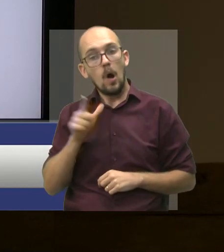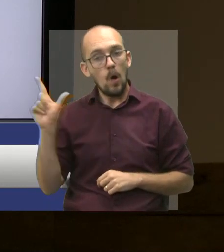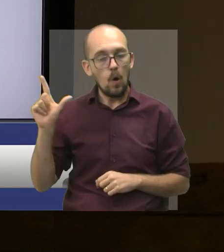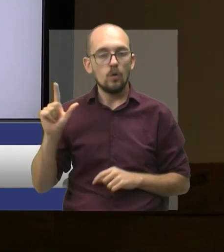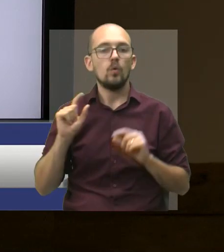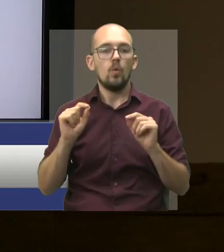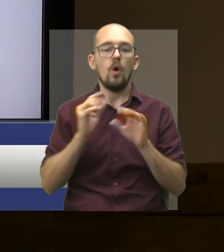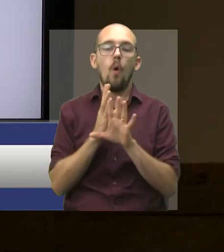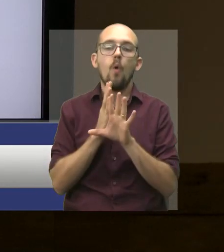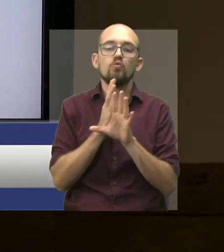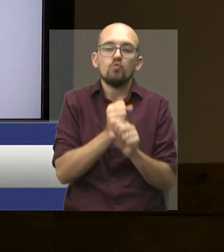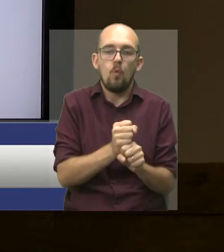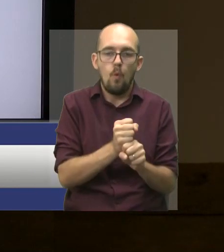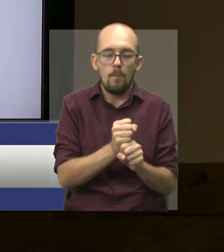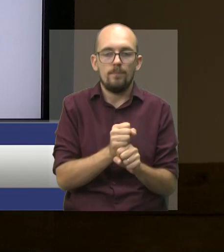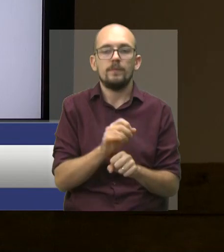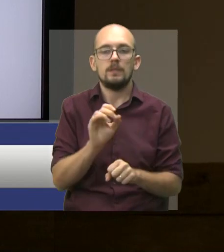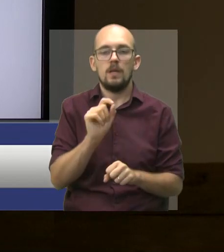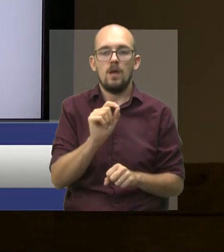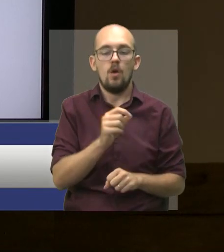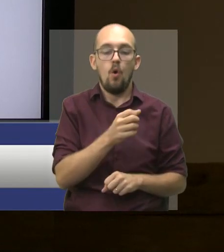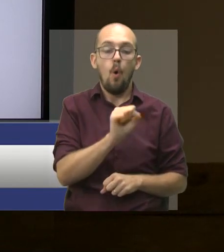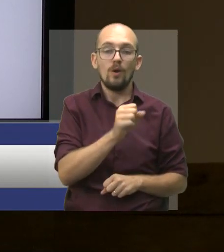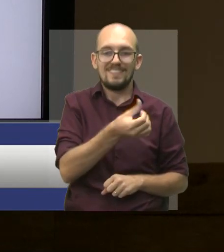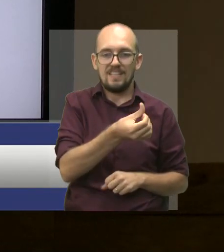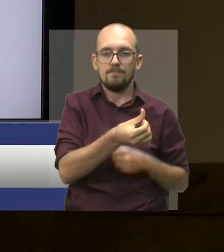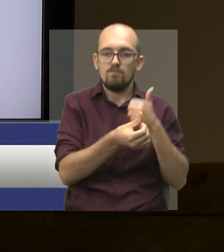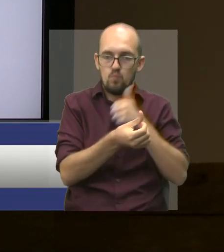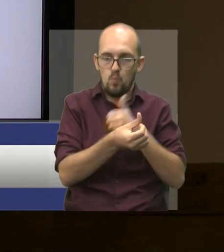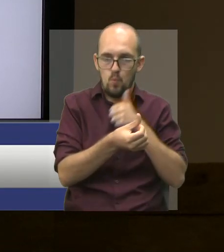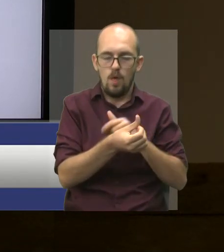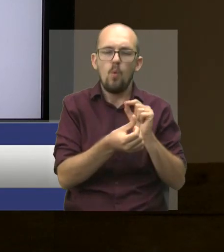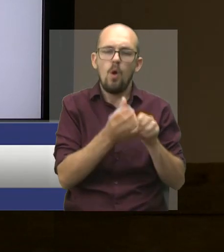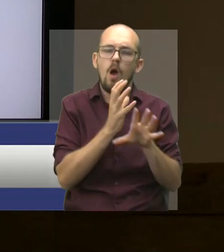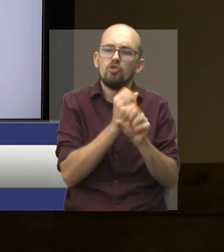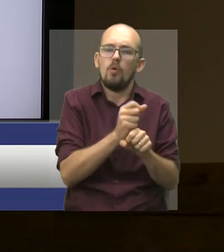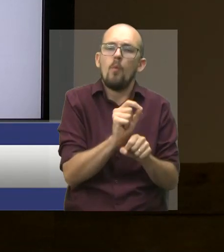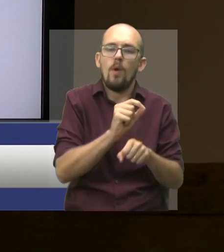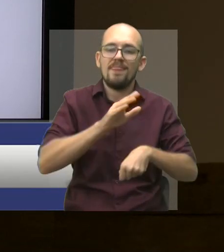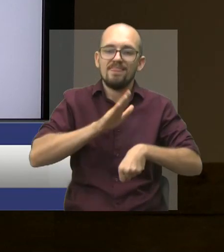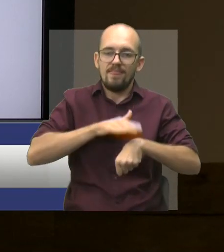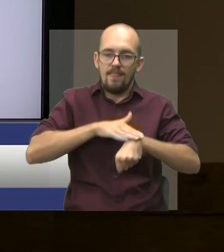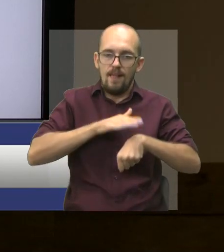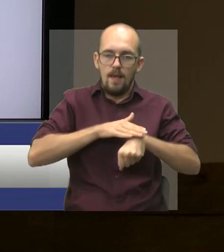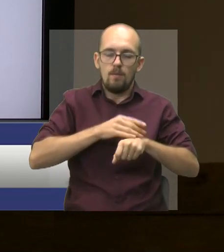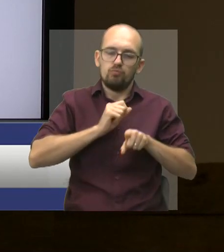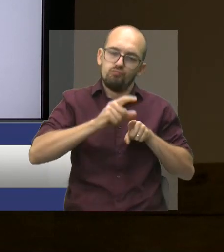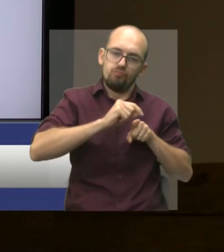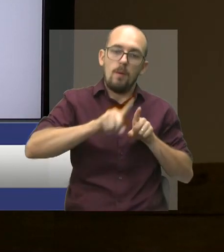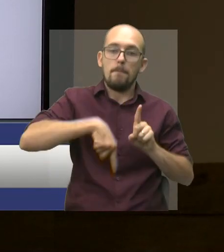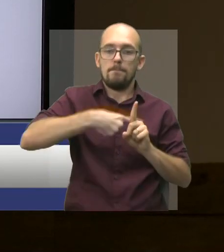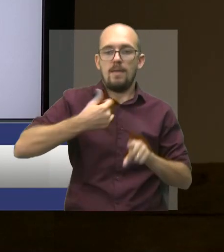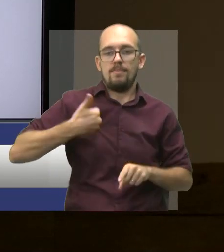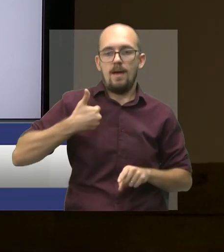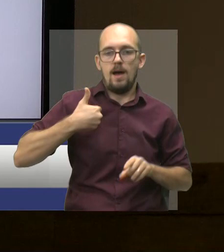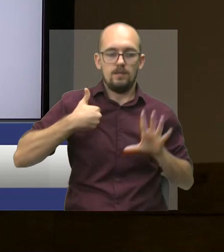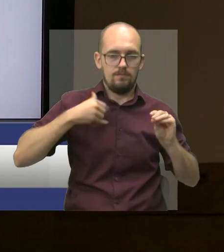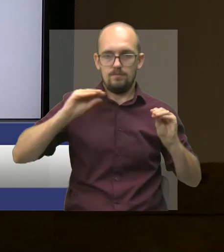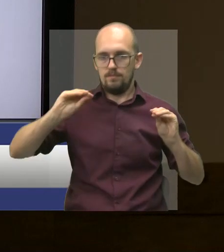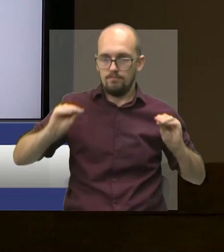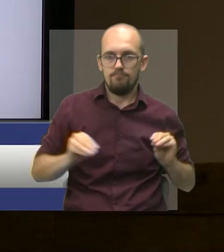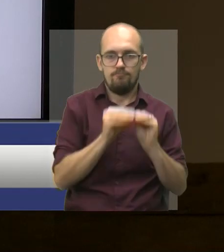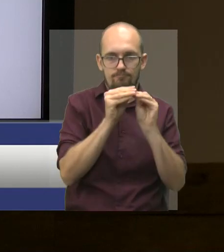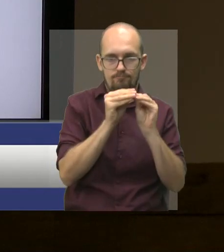soma de 86 para a mulher, que seria a soma do tempo de contribuição mais a idade. Somado o